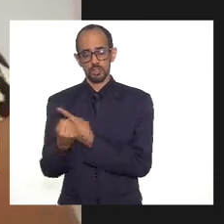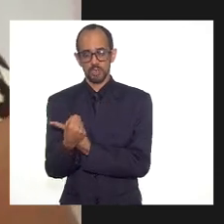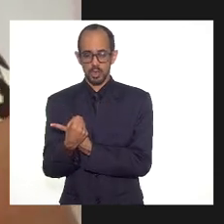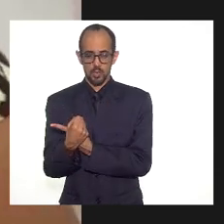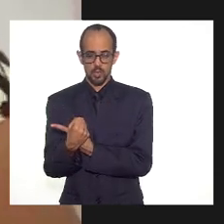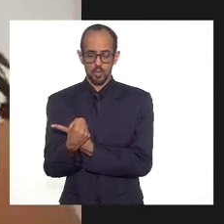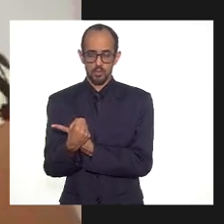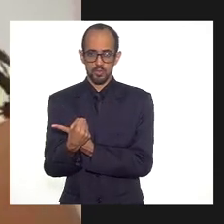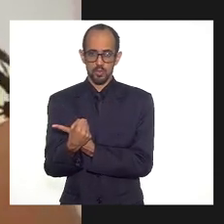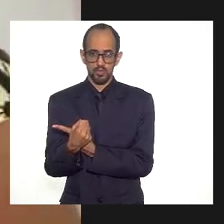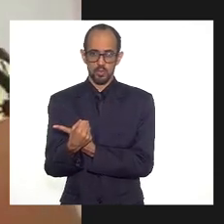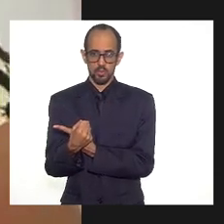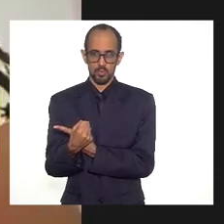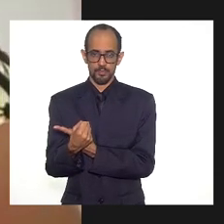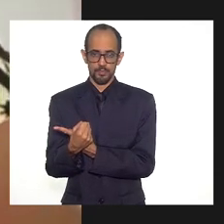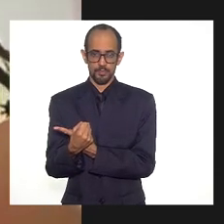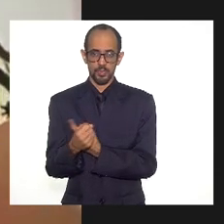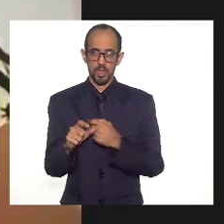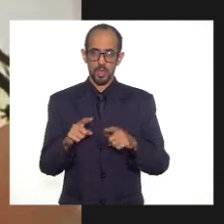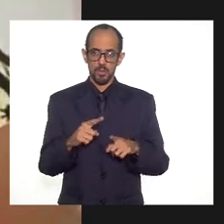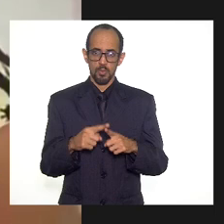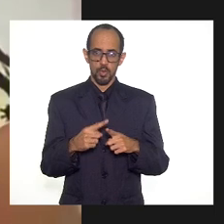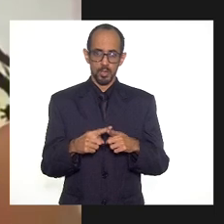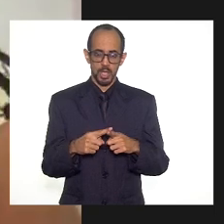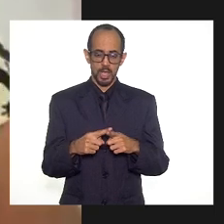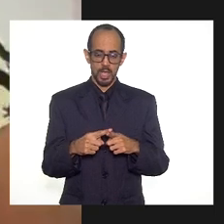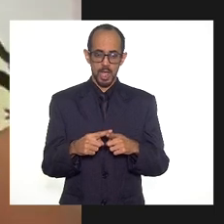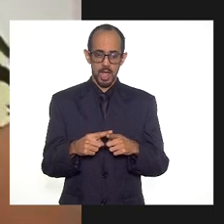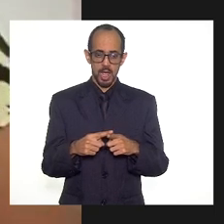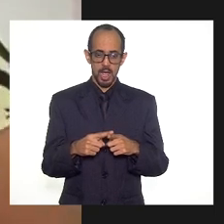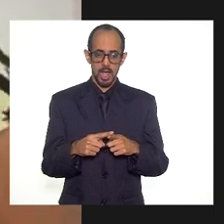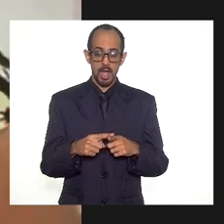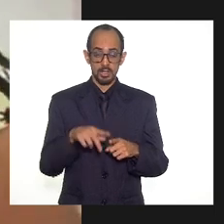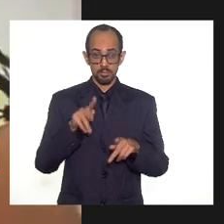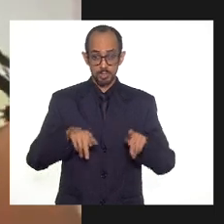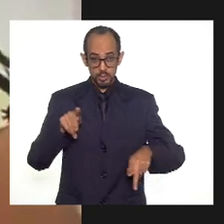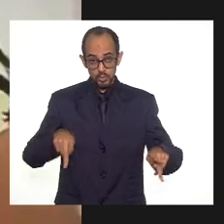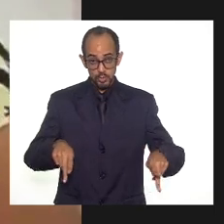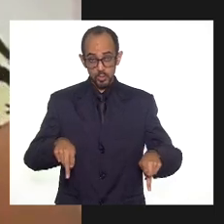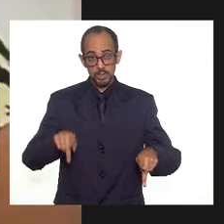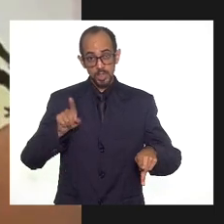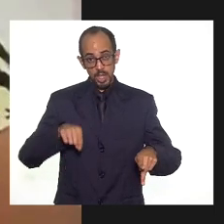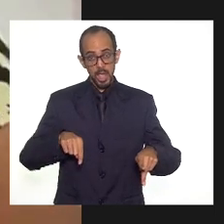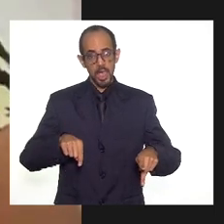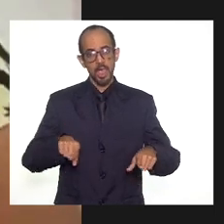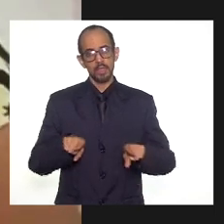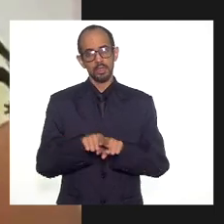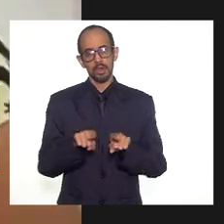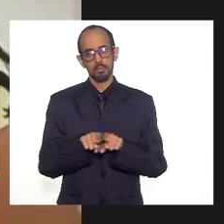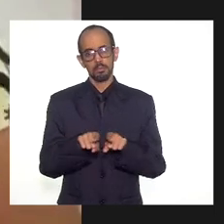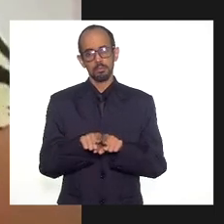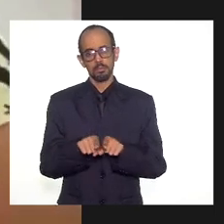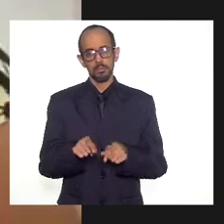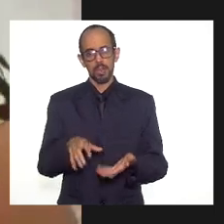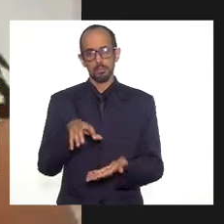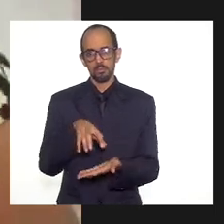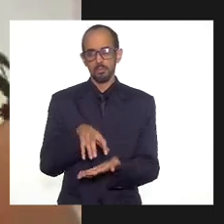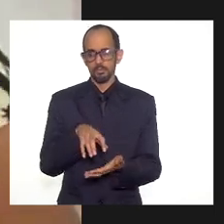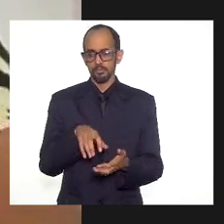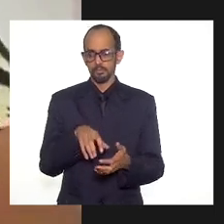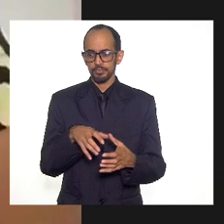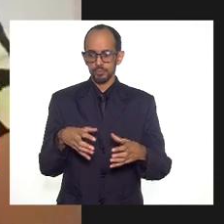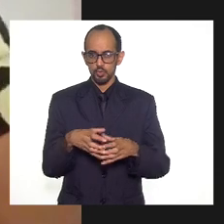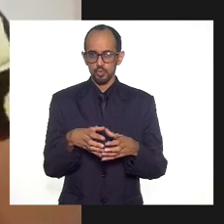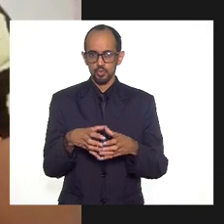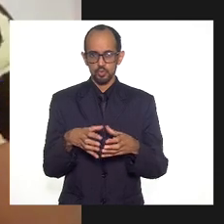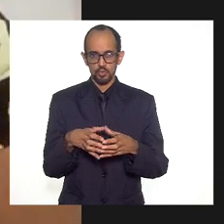Isso é dizer que as pessoas fazem parte da economia e todo o investimento ele deve